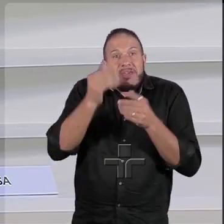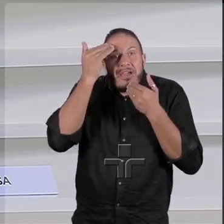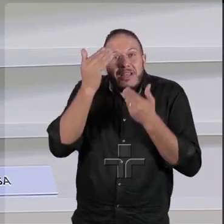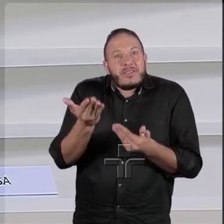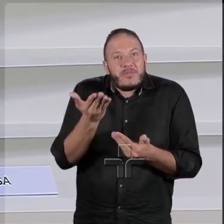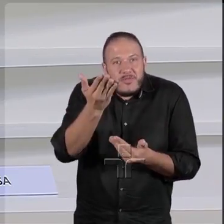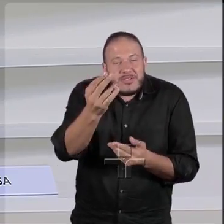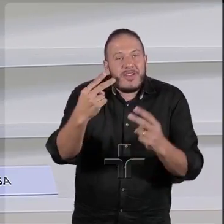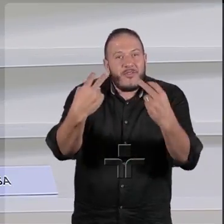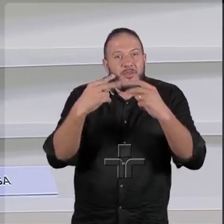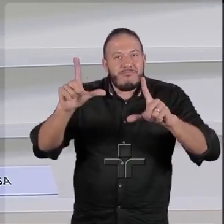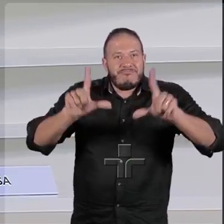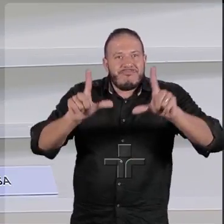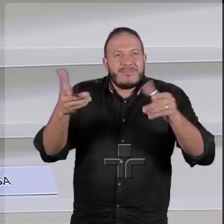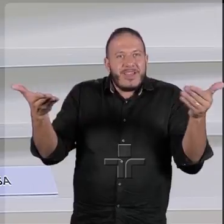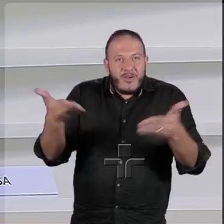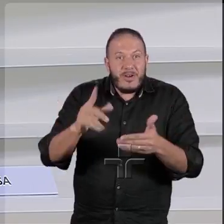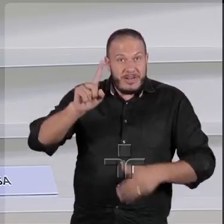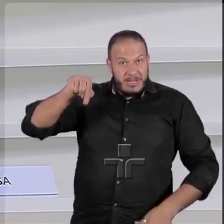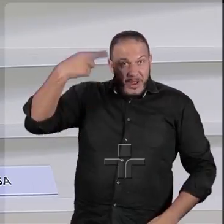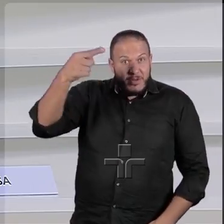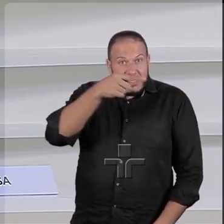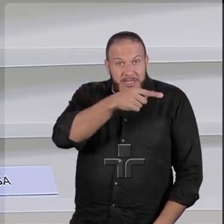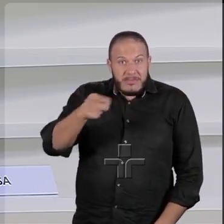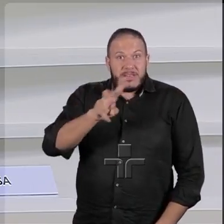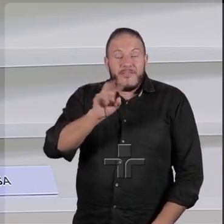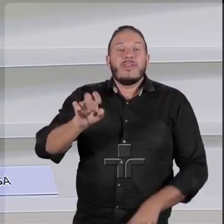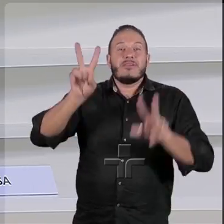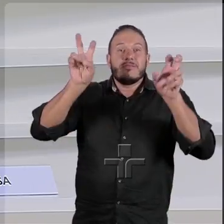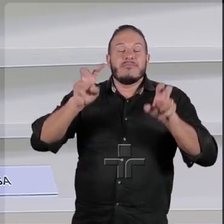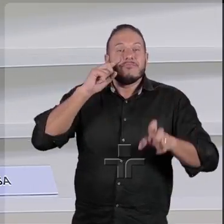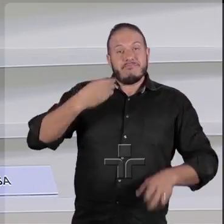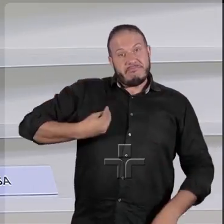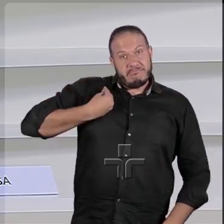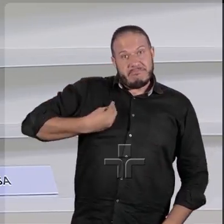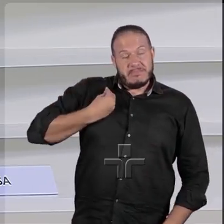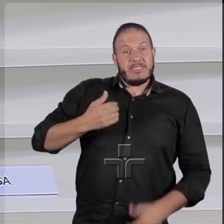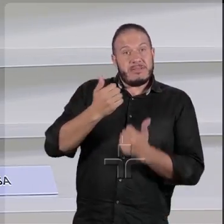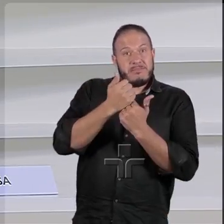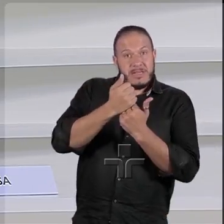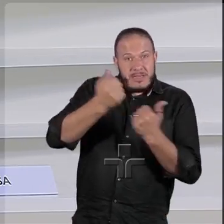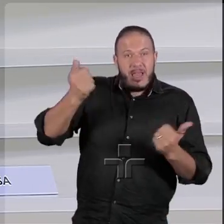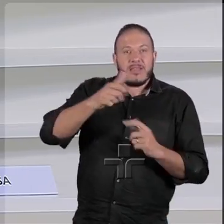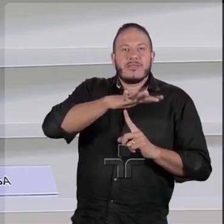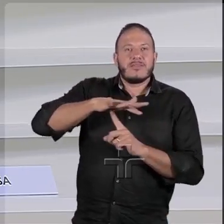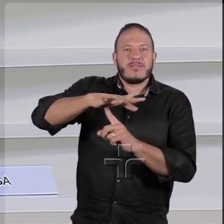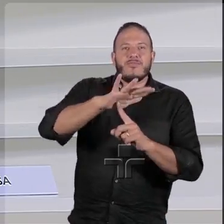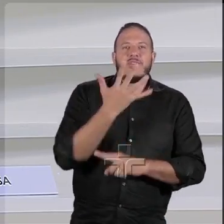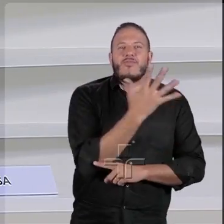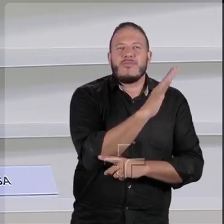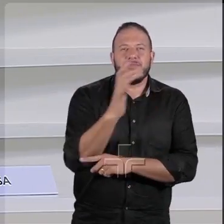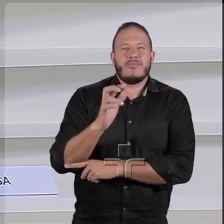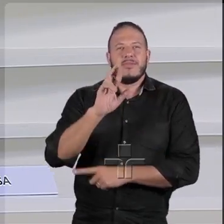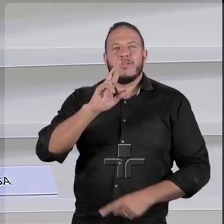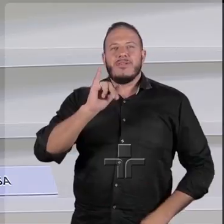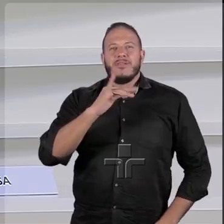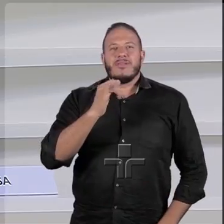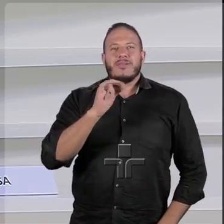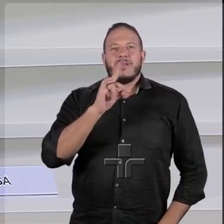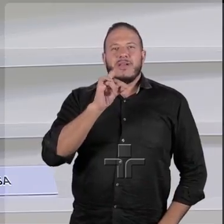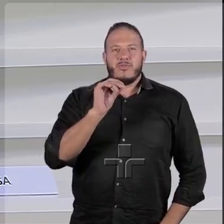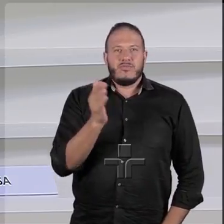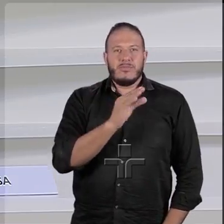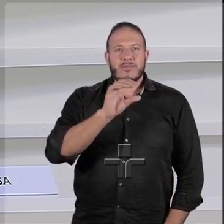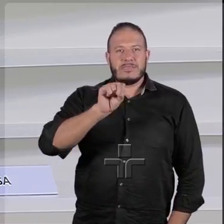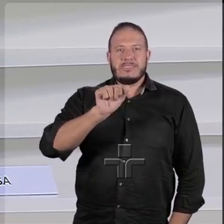nos acompanhou até agora. Na próxima semana teremos a presença do ministro do Meio Ambiente, Ricardo Salles.